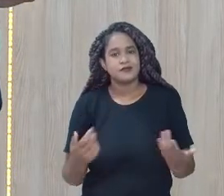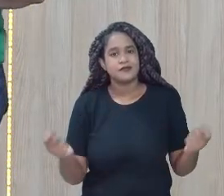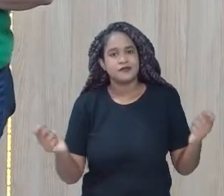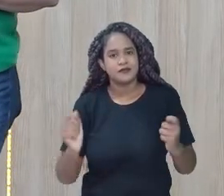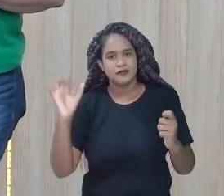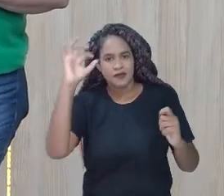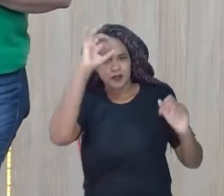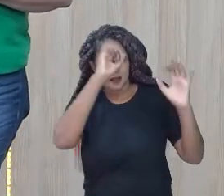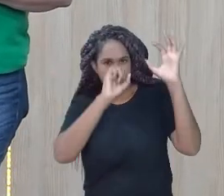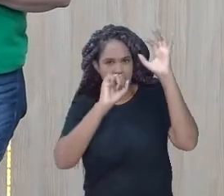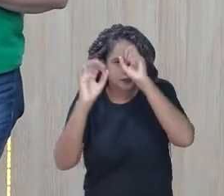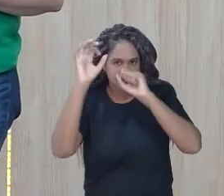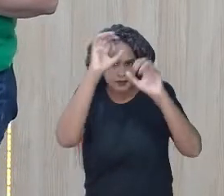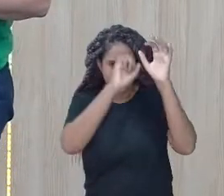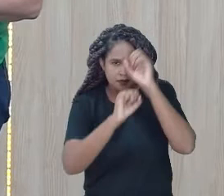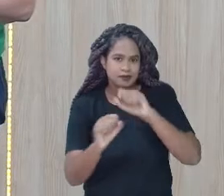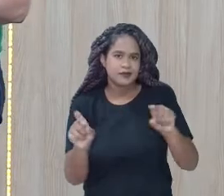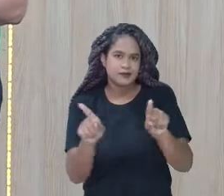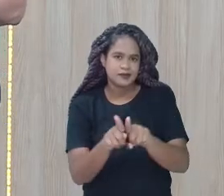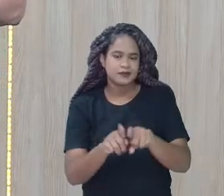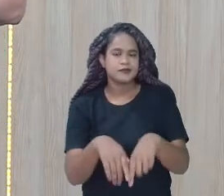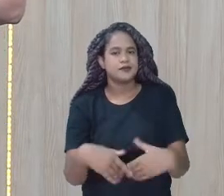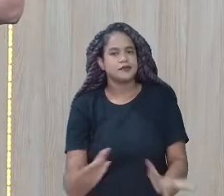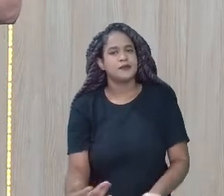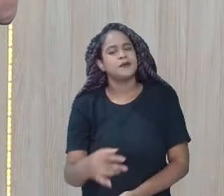aprendizado também. Então, aproveitem esse tempo.